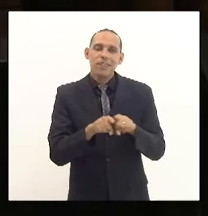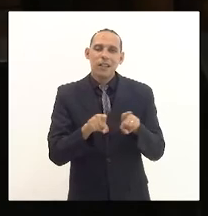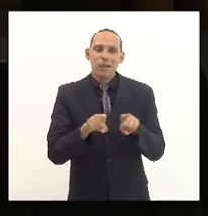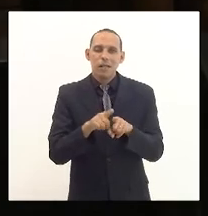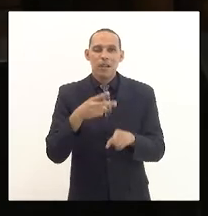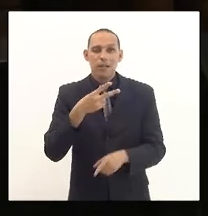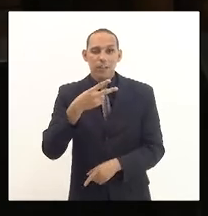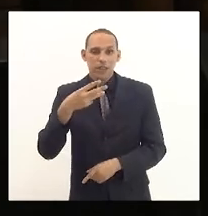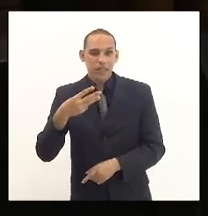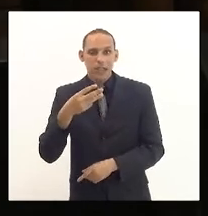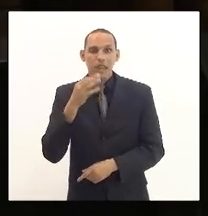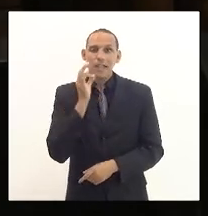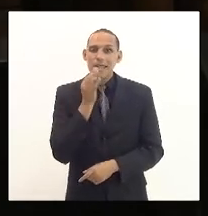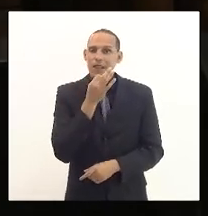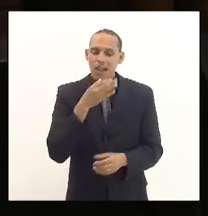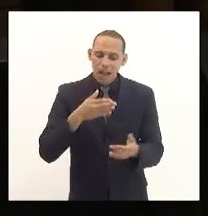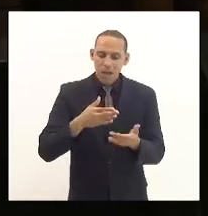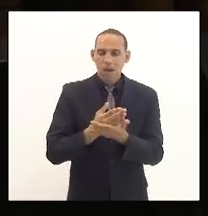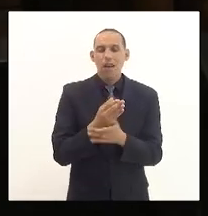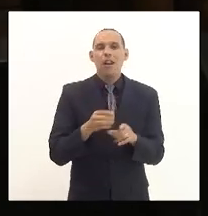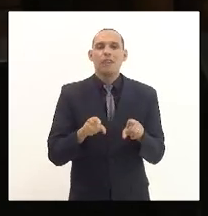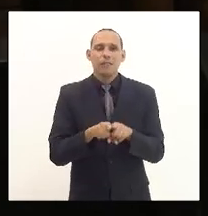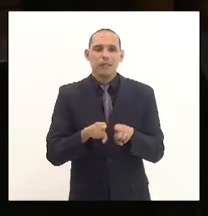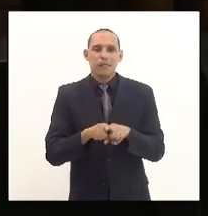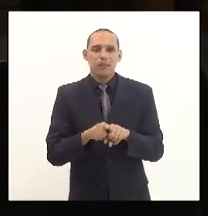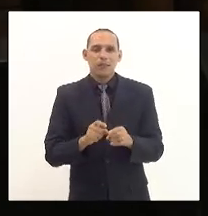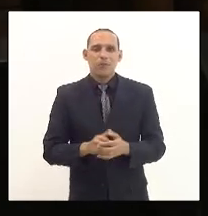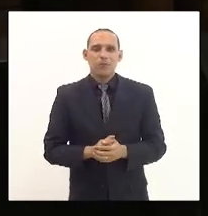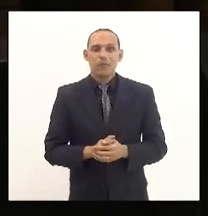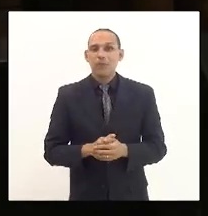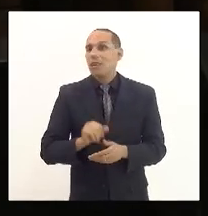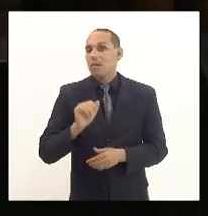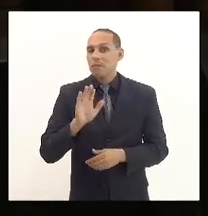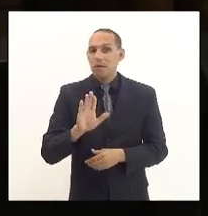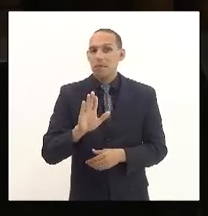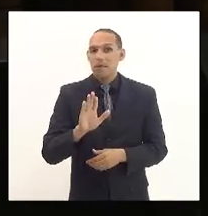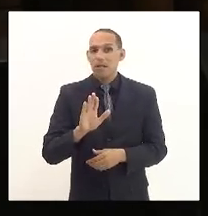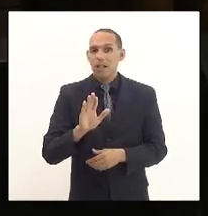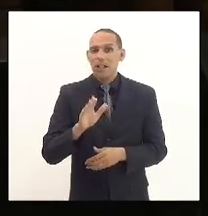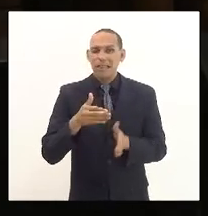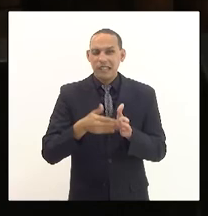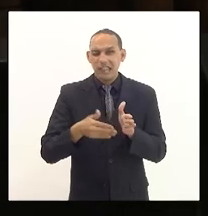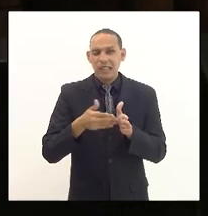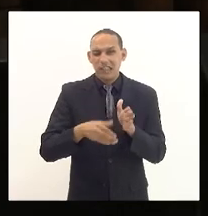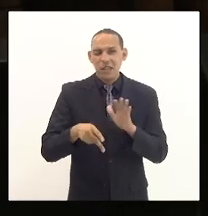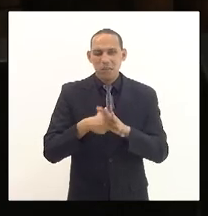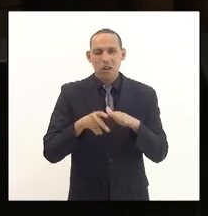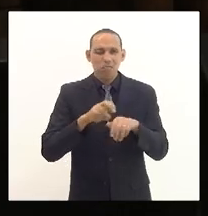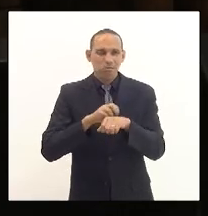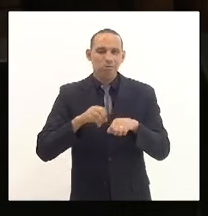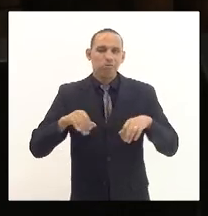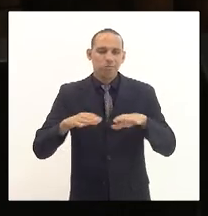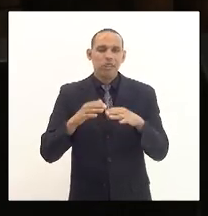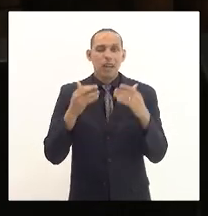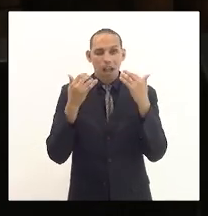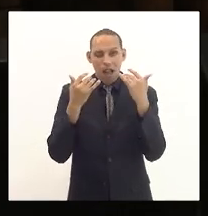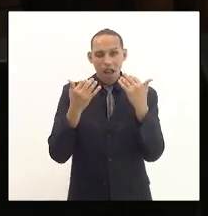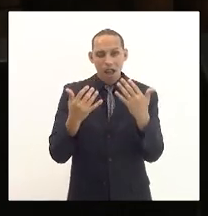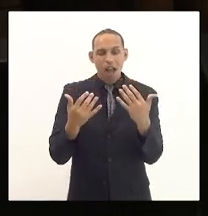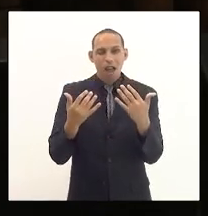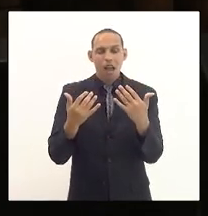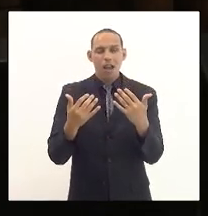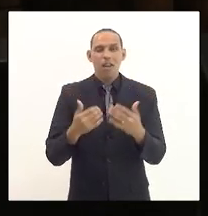Três de Setembro aprovou essa solicitação mas por conta dessas restrições audiência